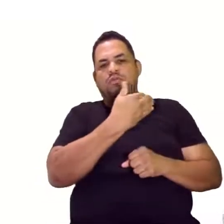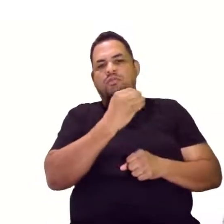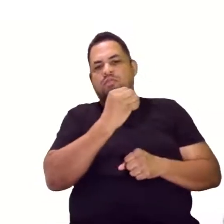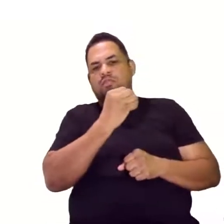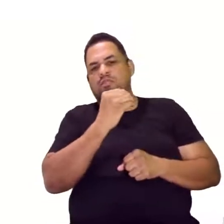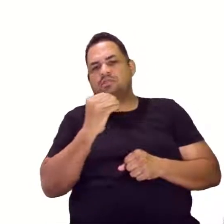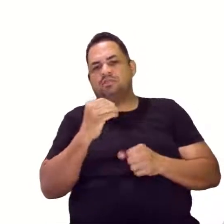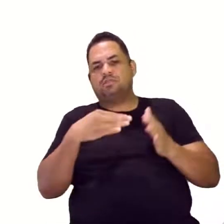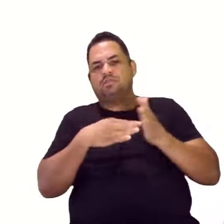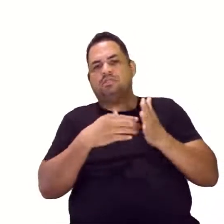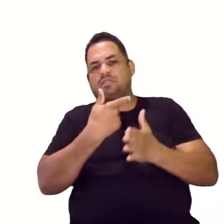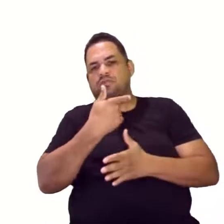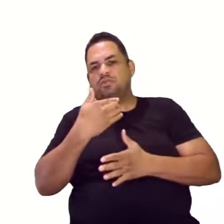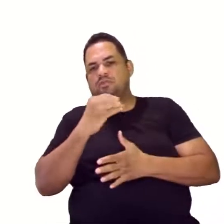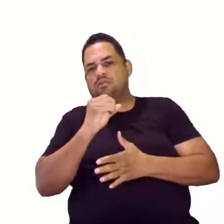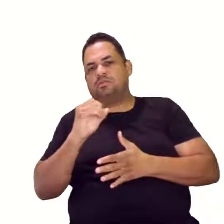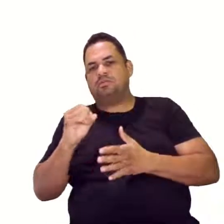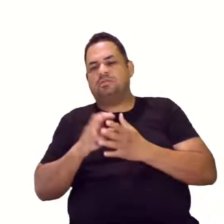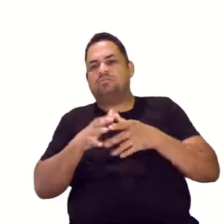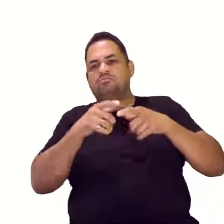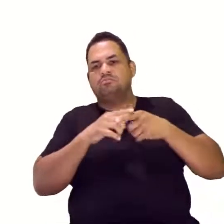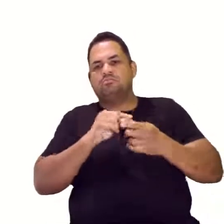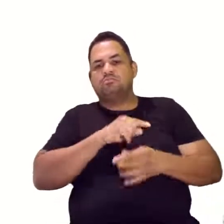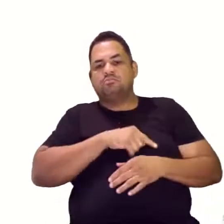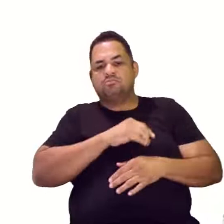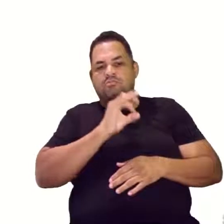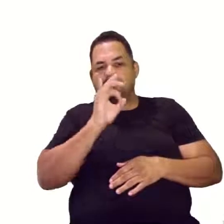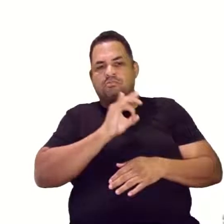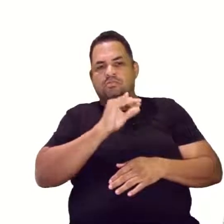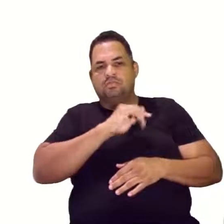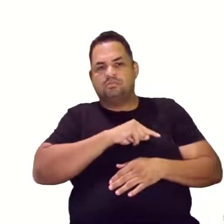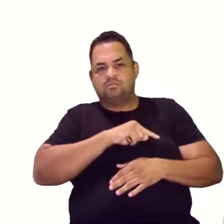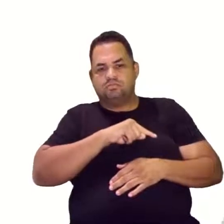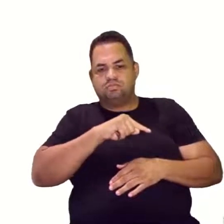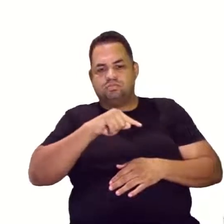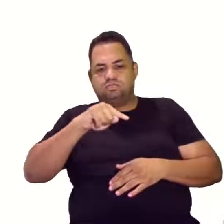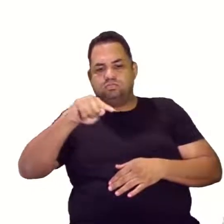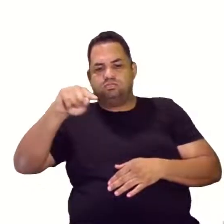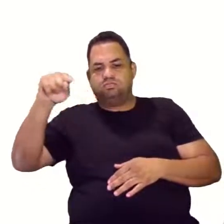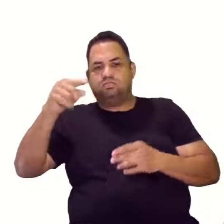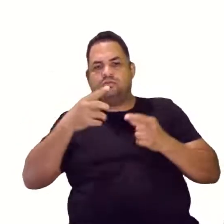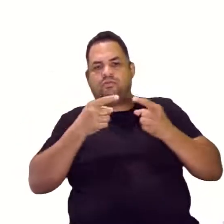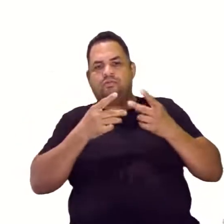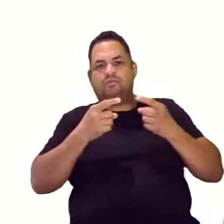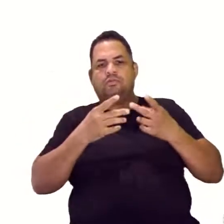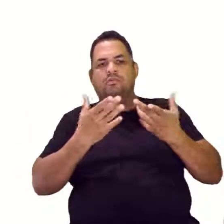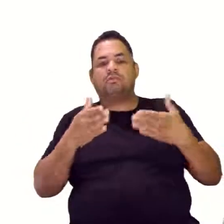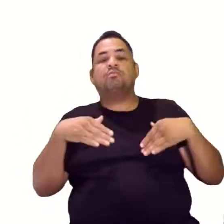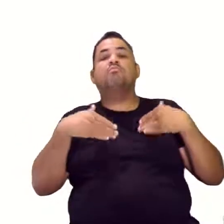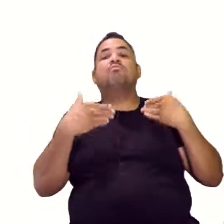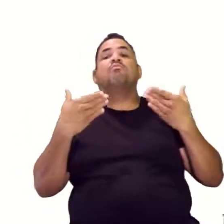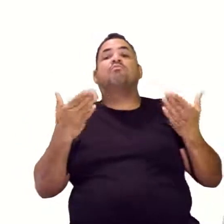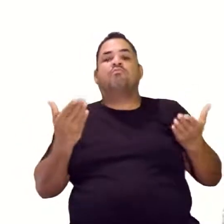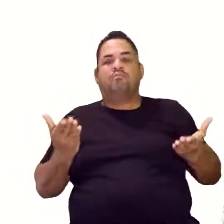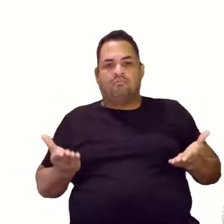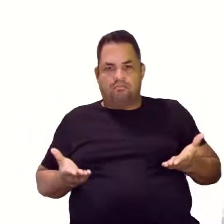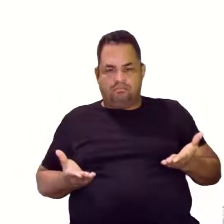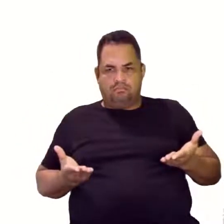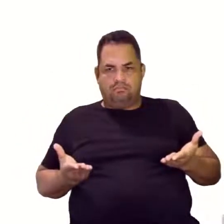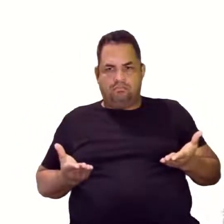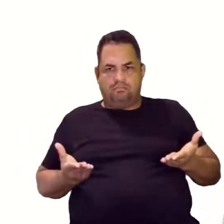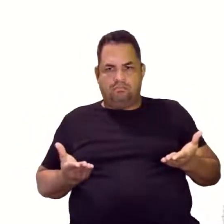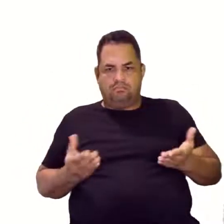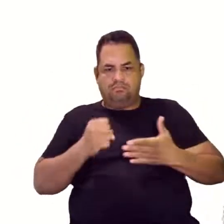a 2009, o aumento percentual no volume de vendas foi de... Então, olha